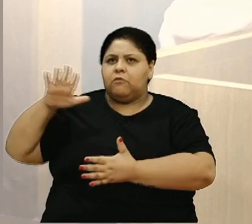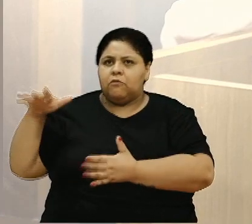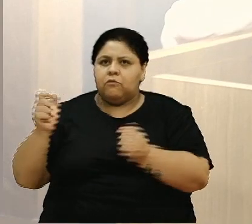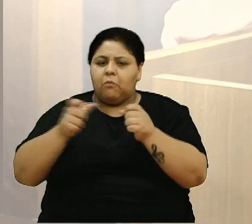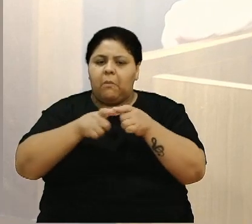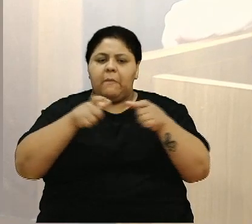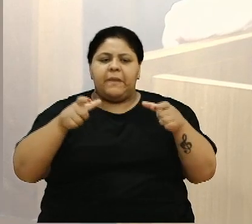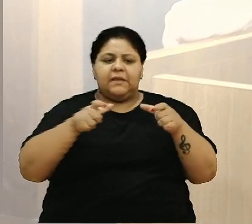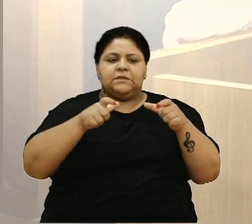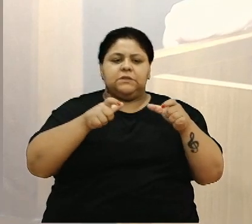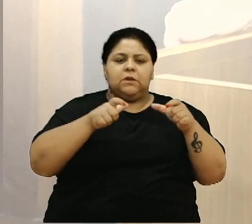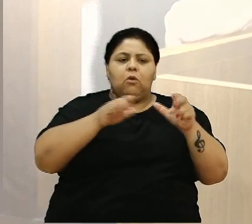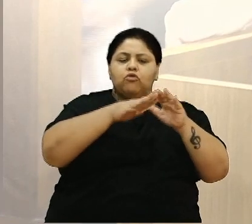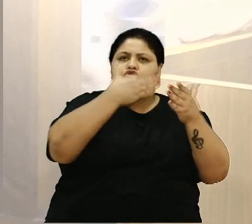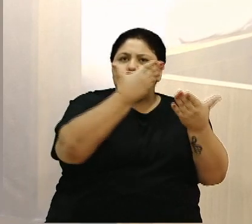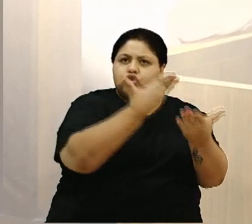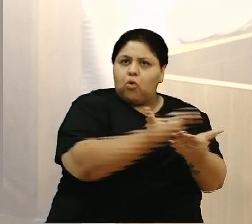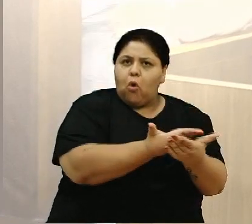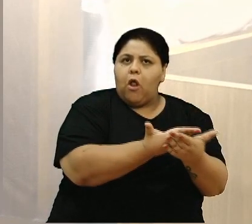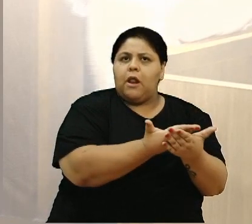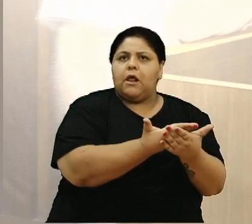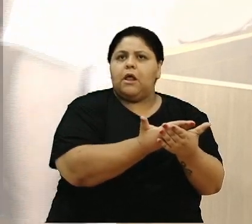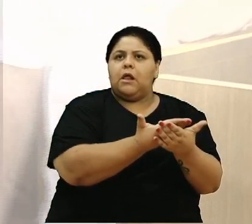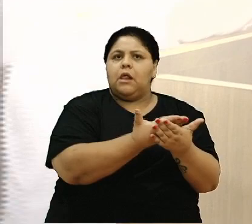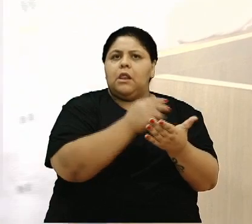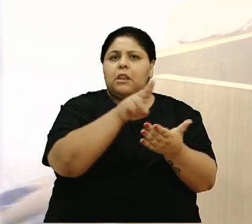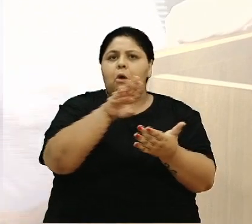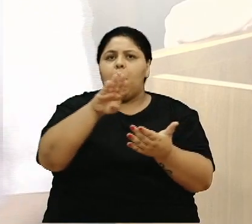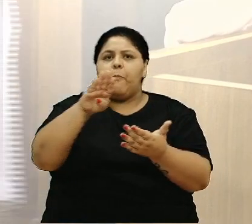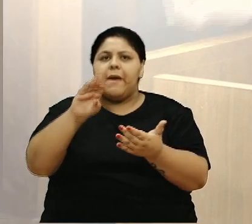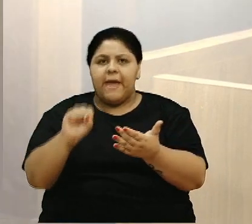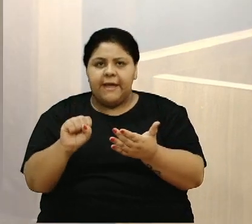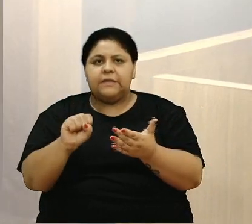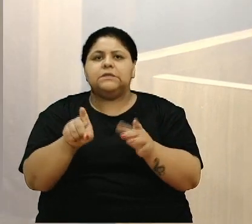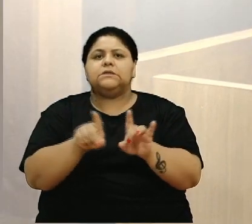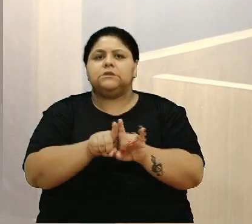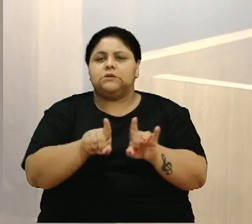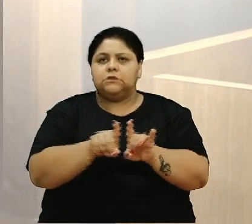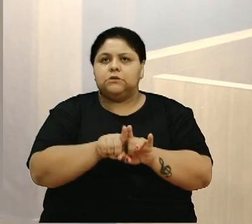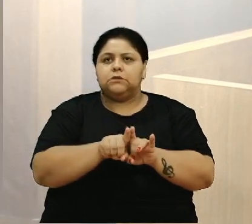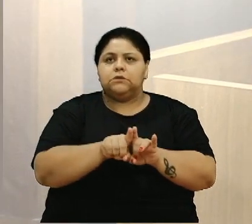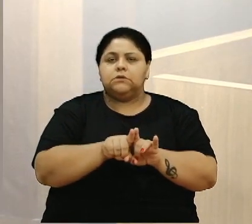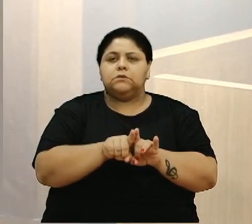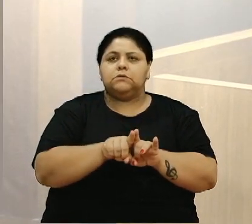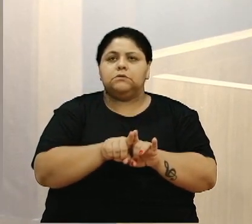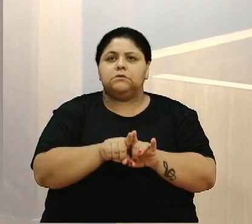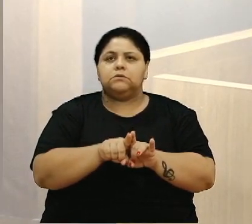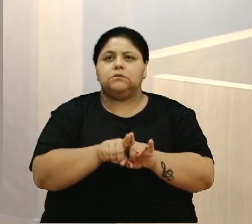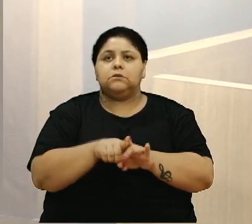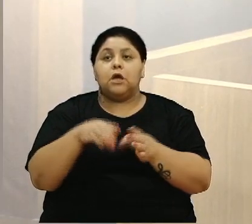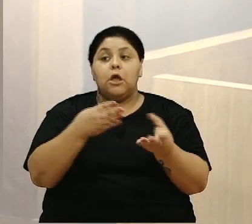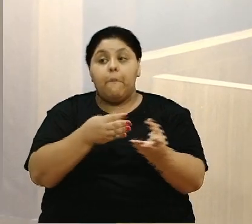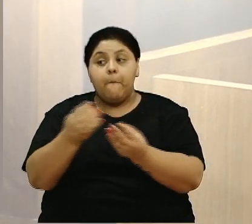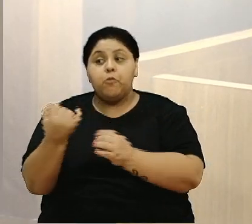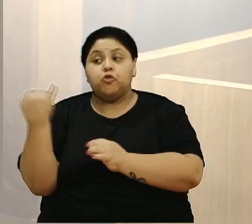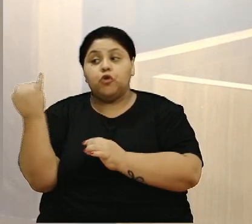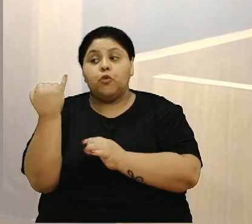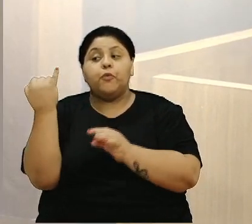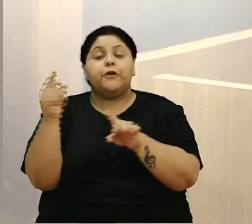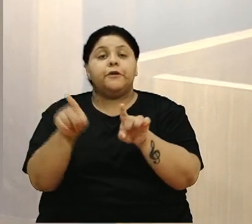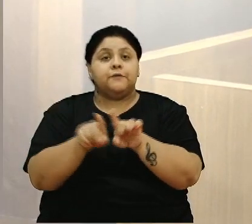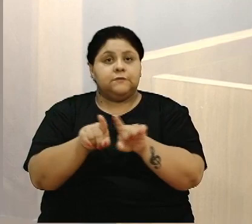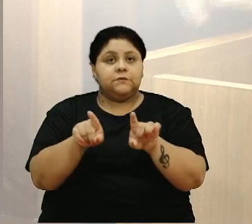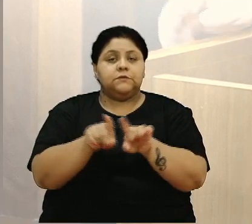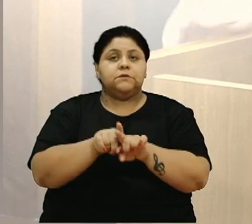de escola, de nós termos uma ampliação das UBSs, e uma questão muito importante que